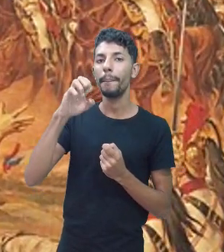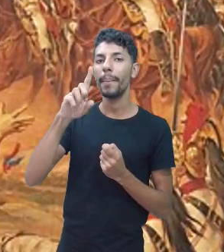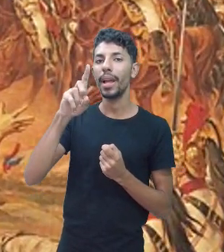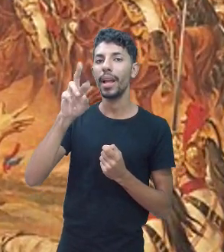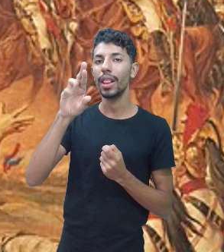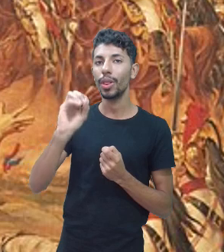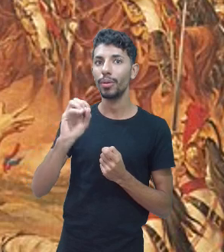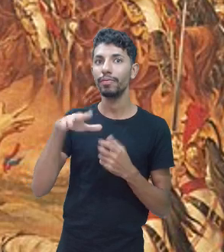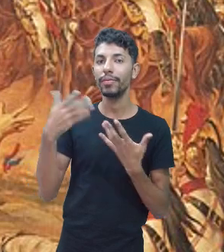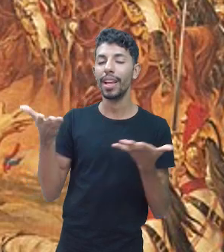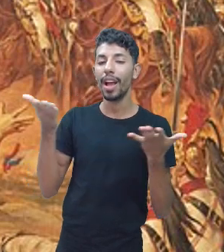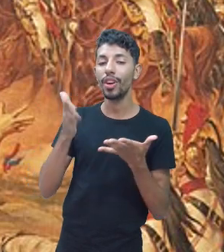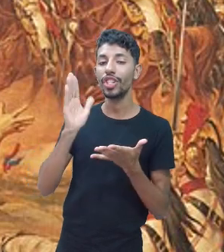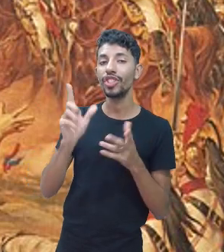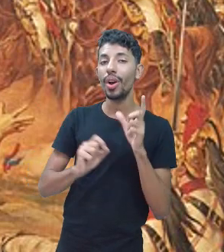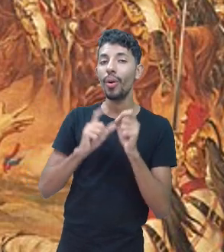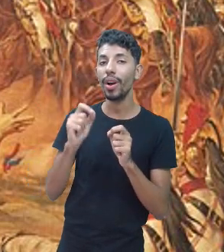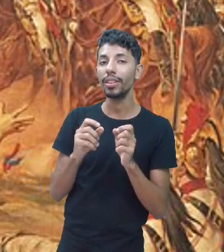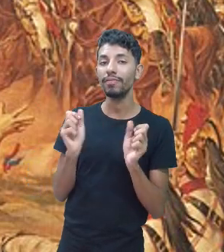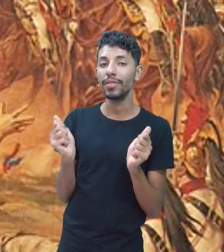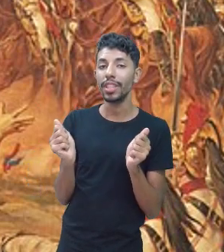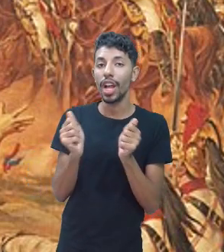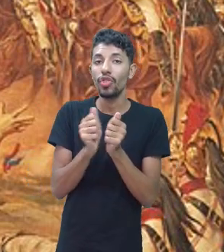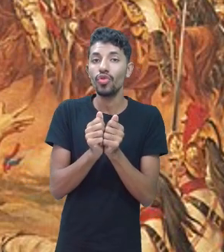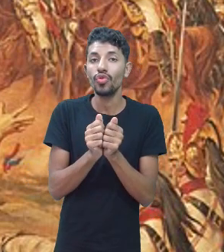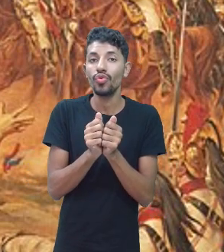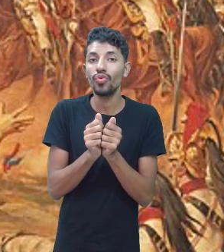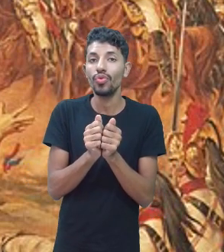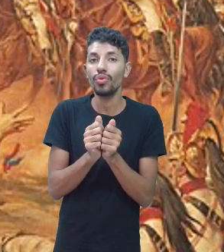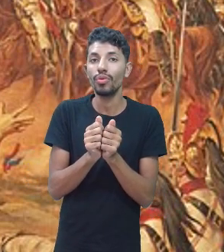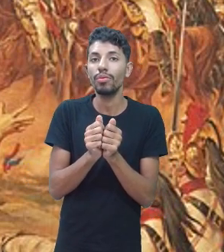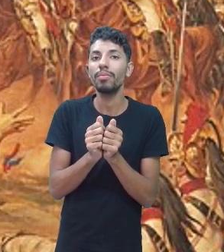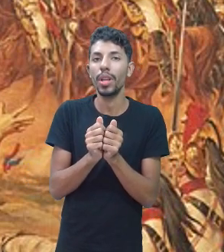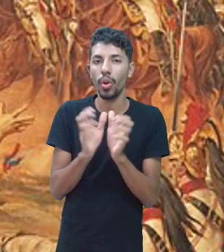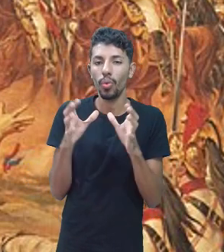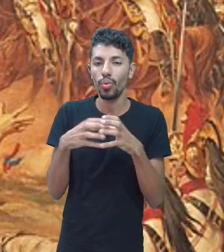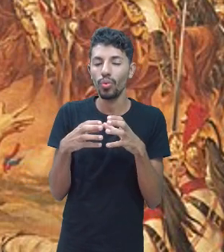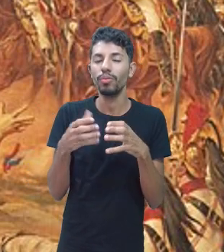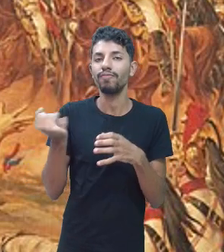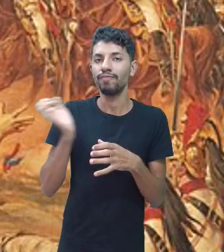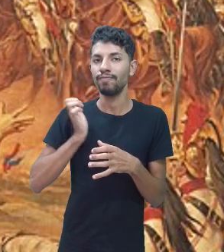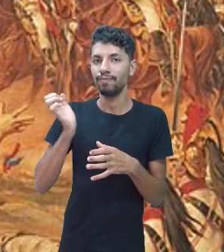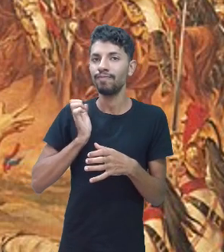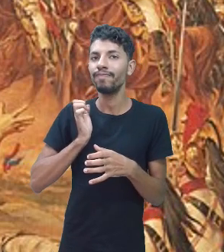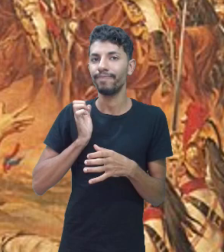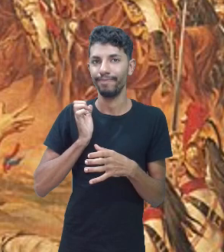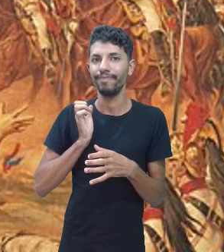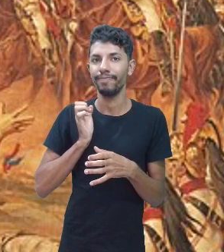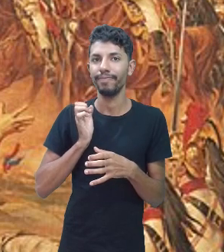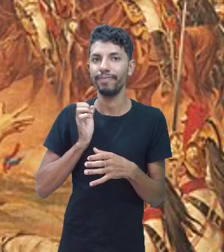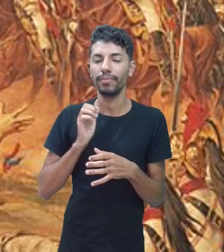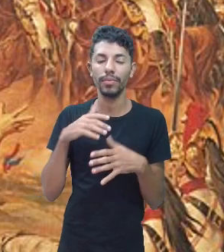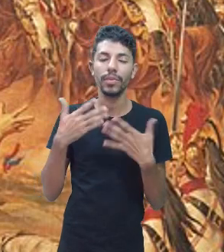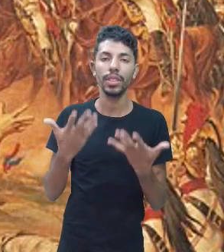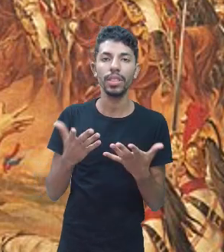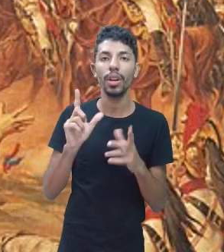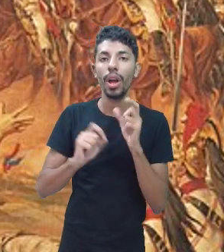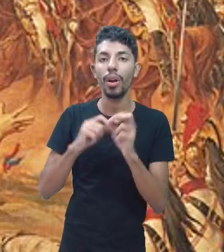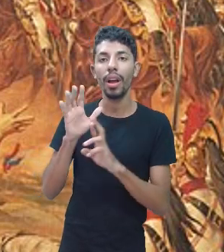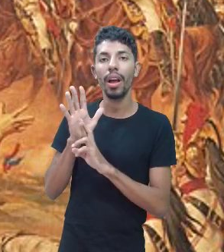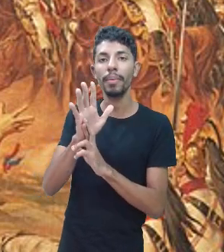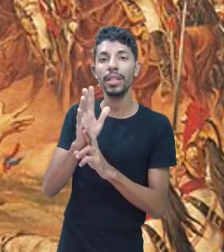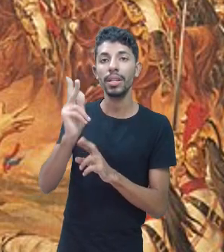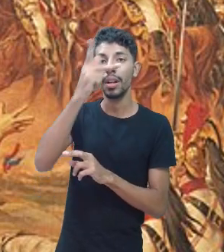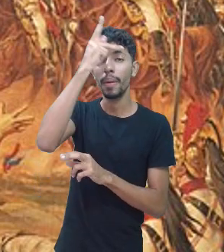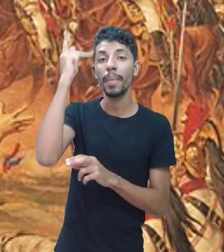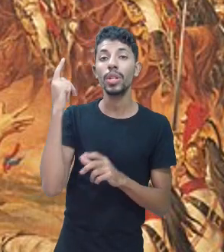ele já está acompanhado pela elite, né? Então, seria uma representação assim, de sujeitos da elite